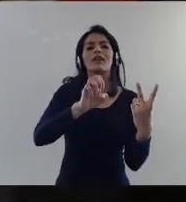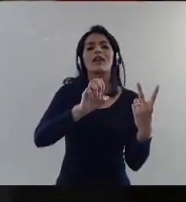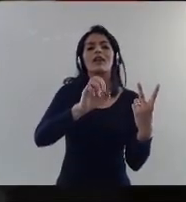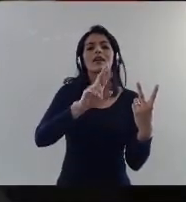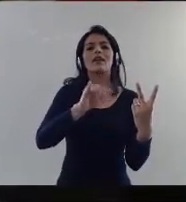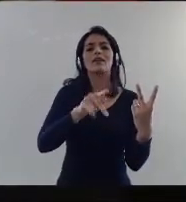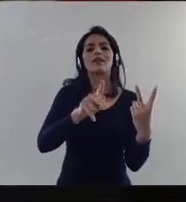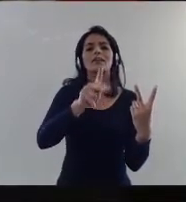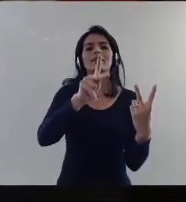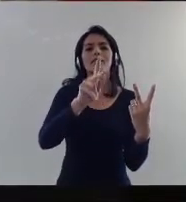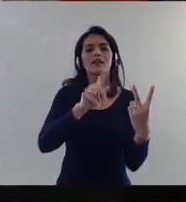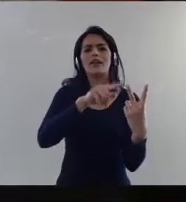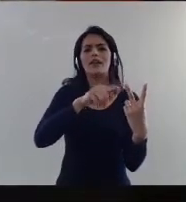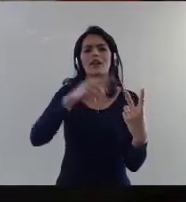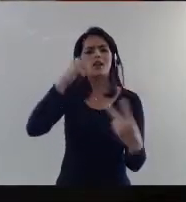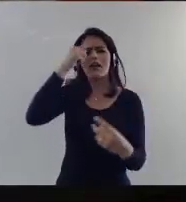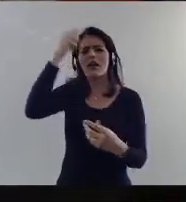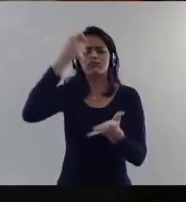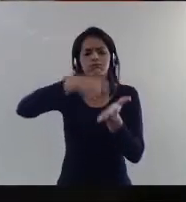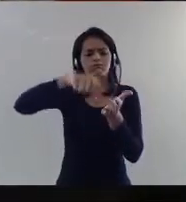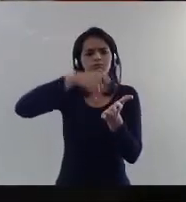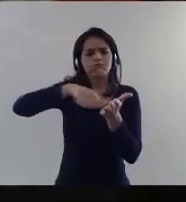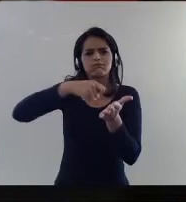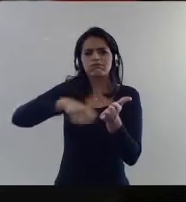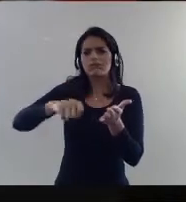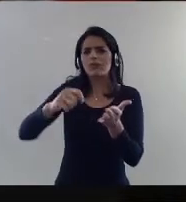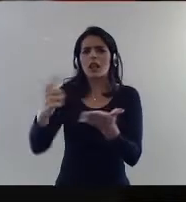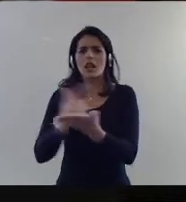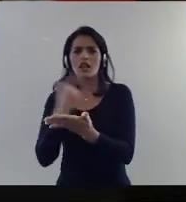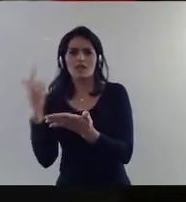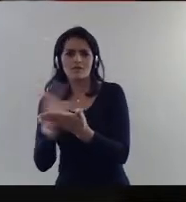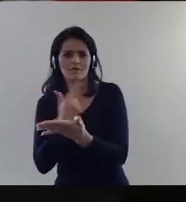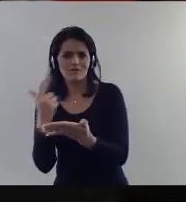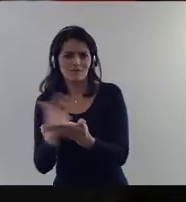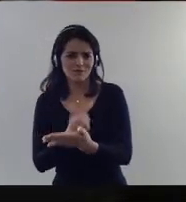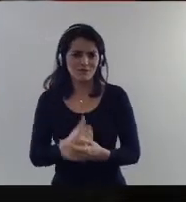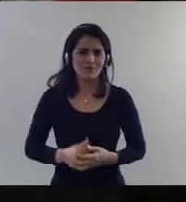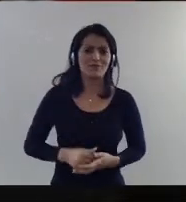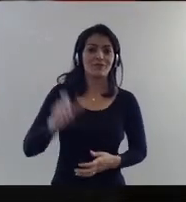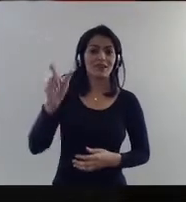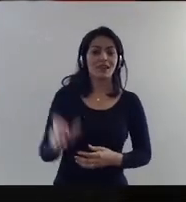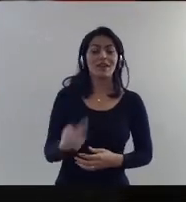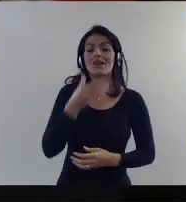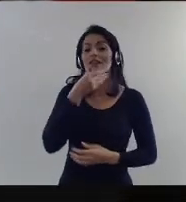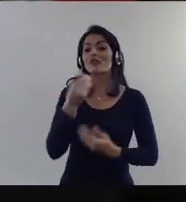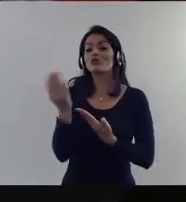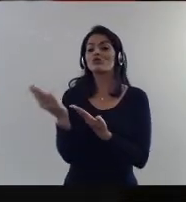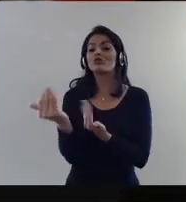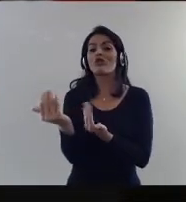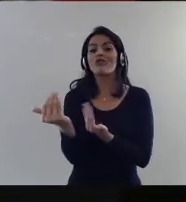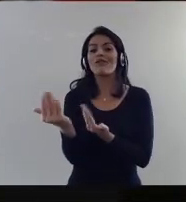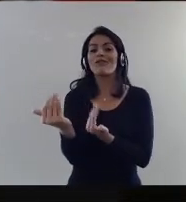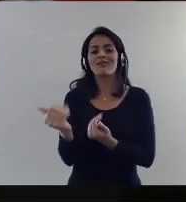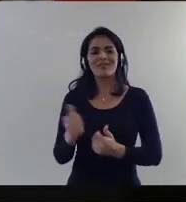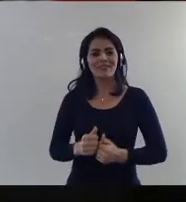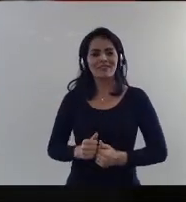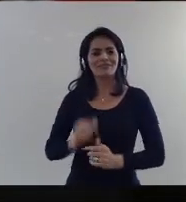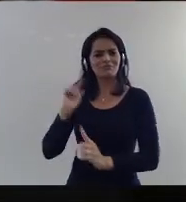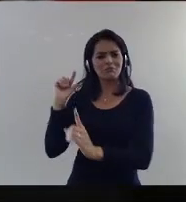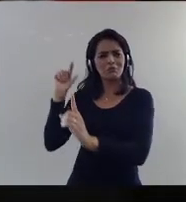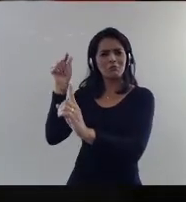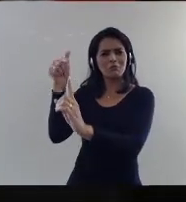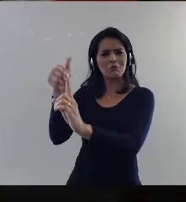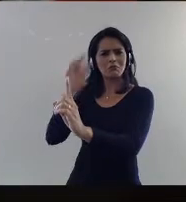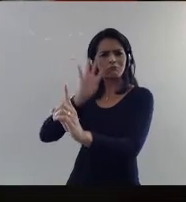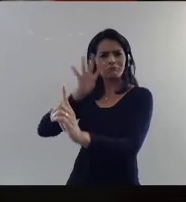Nibo, autor de diversos livros, CEO da Bytes Academy, um jovem que vem aí se destacando